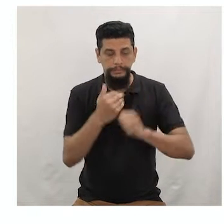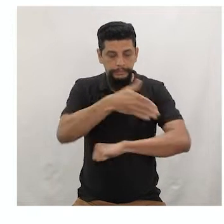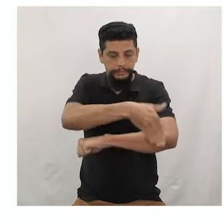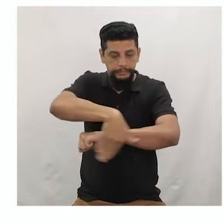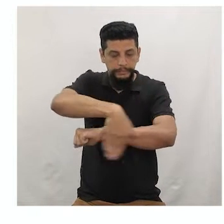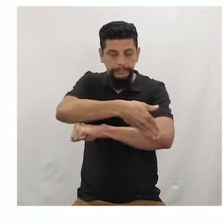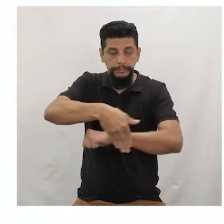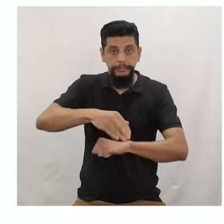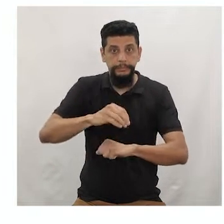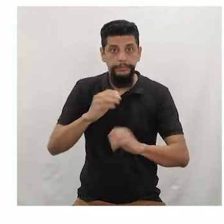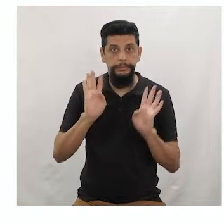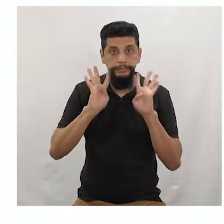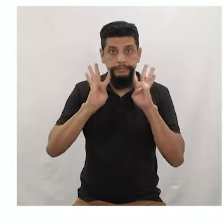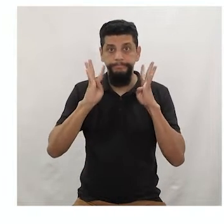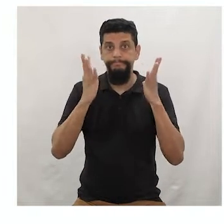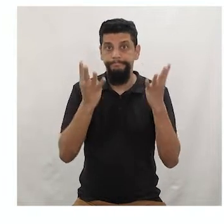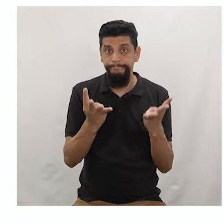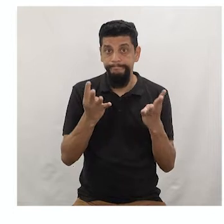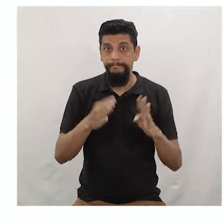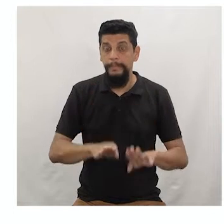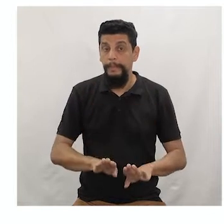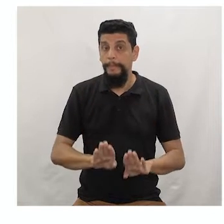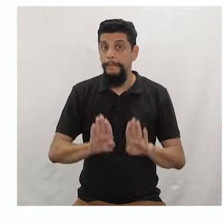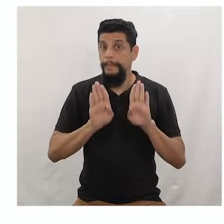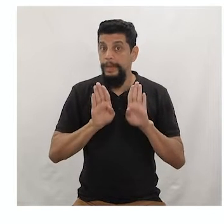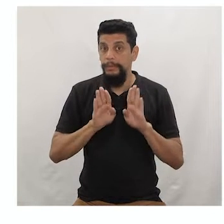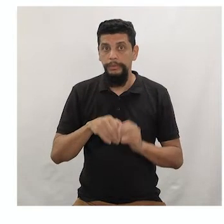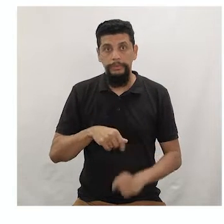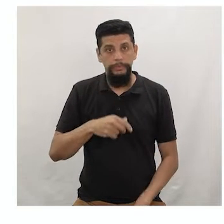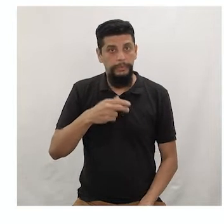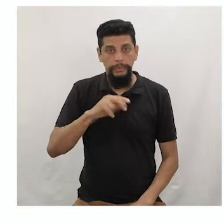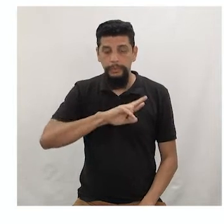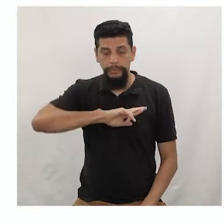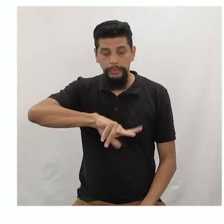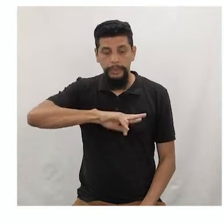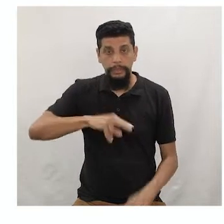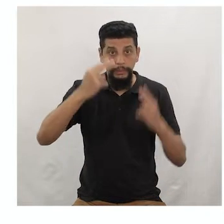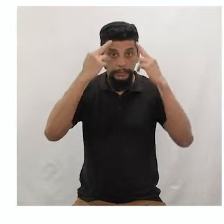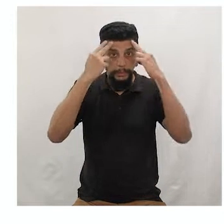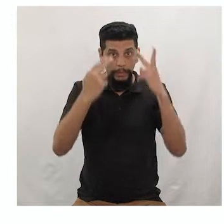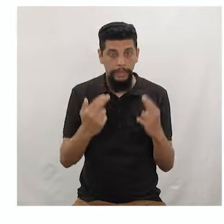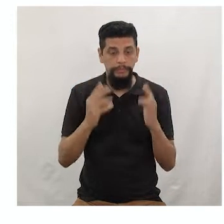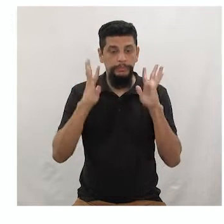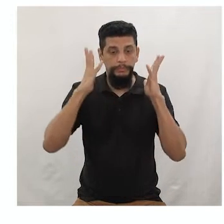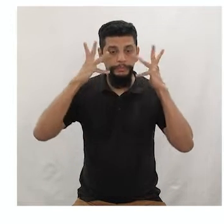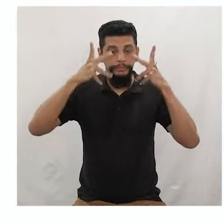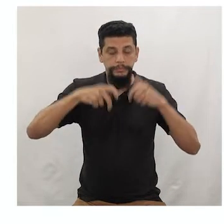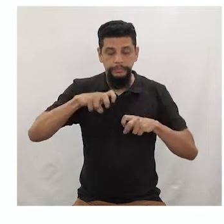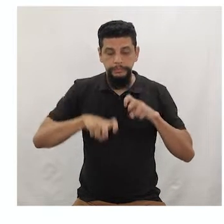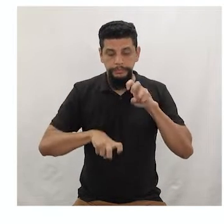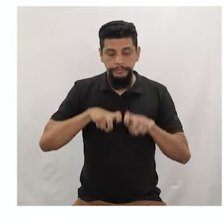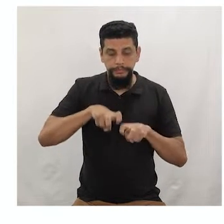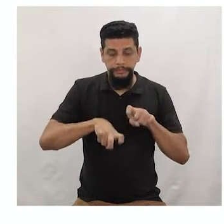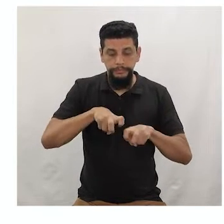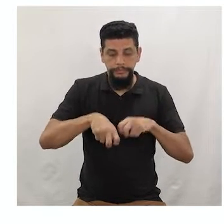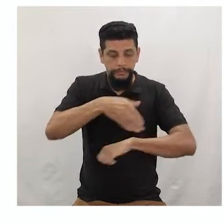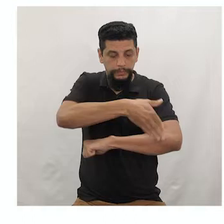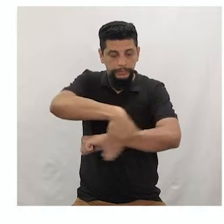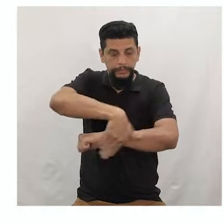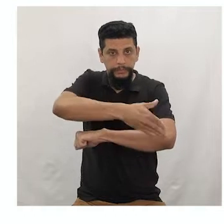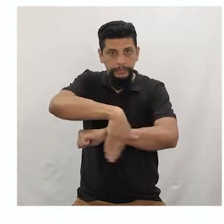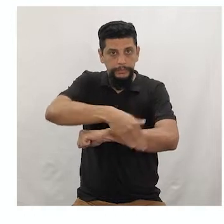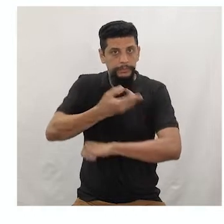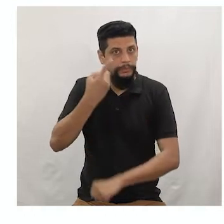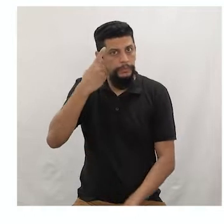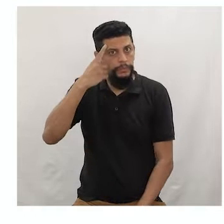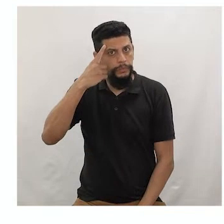lá nas ruas durante a quarentena, pois não é comum esses animais andarem pelas